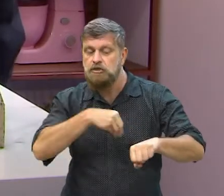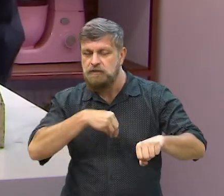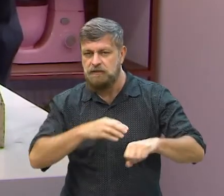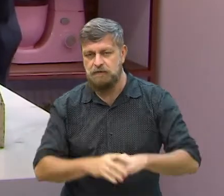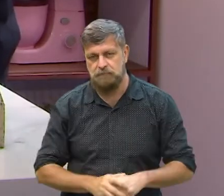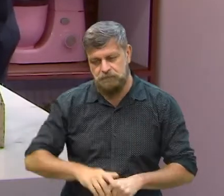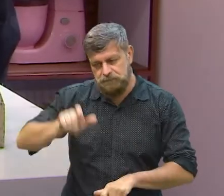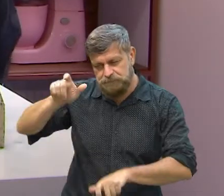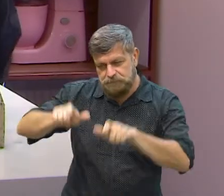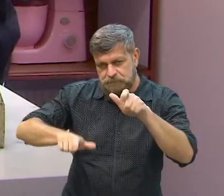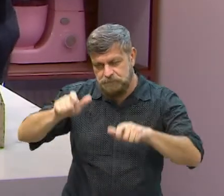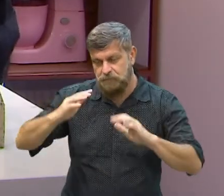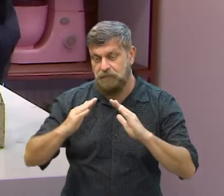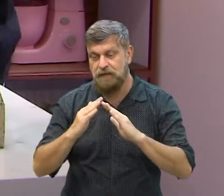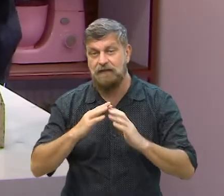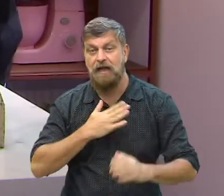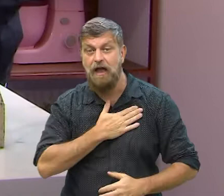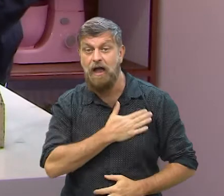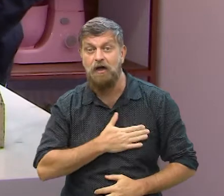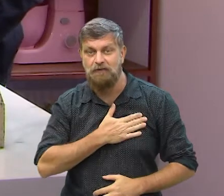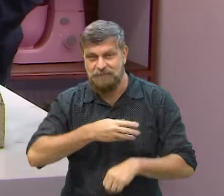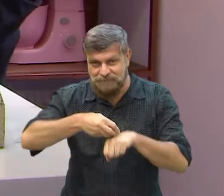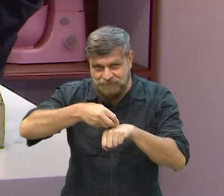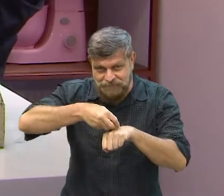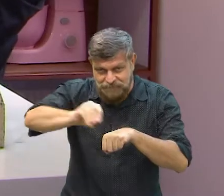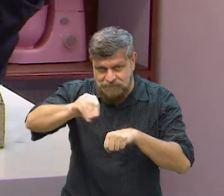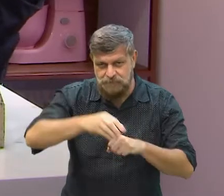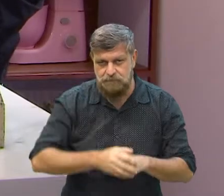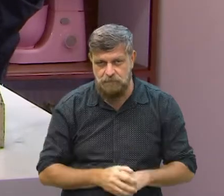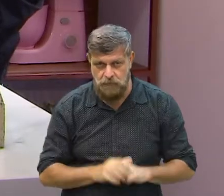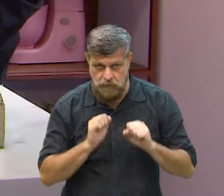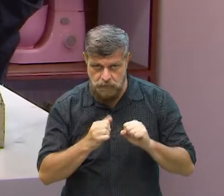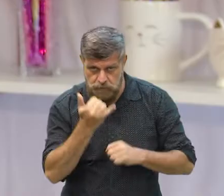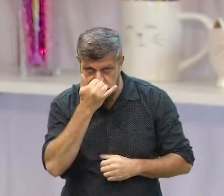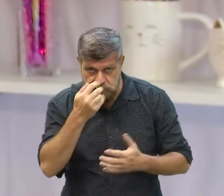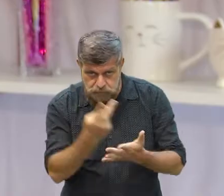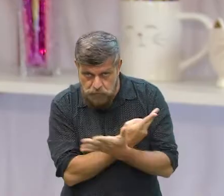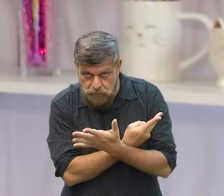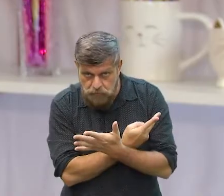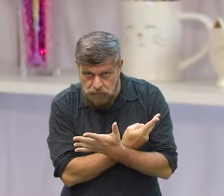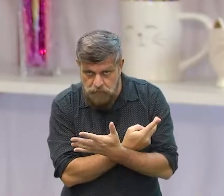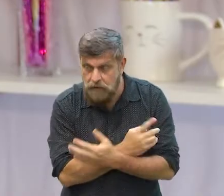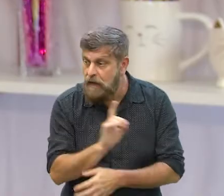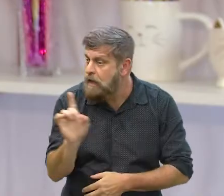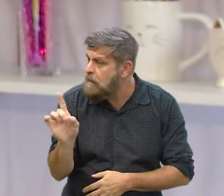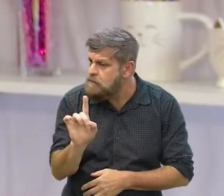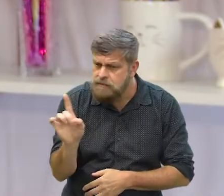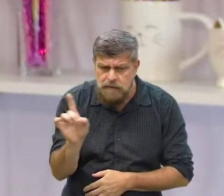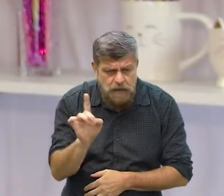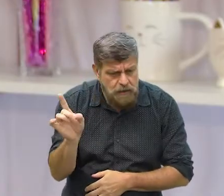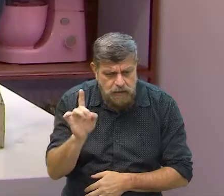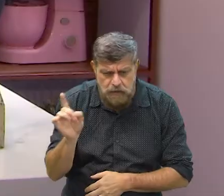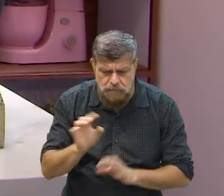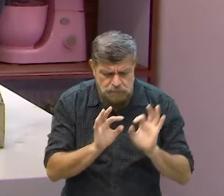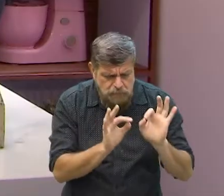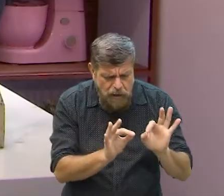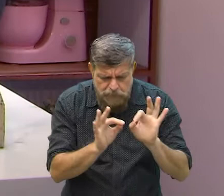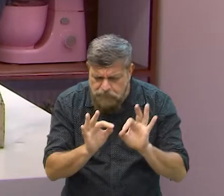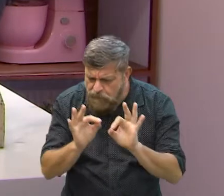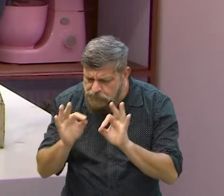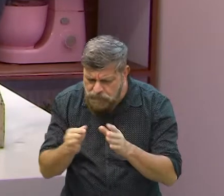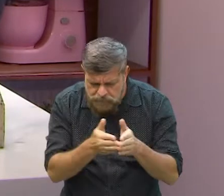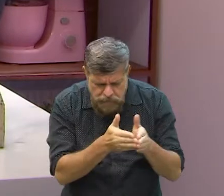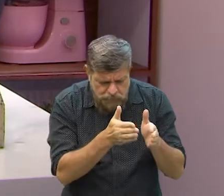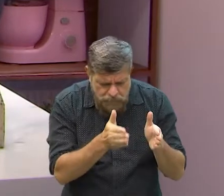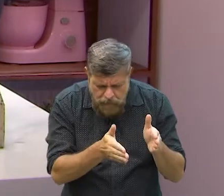Pessoal de casa gosta de dica, né? Então, tem como dar errado essa receita? Não, Não, não tem. Não tem como dar errado. Se seguir o passo a passo,